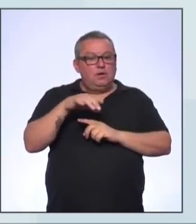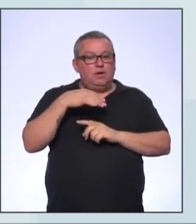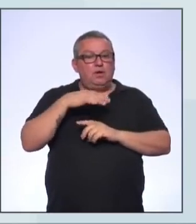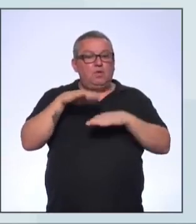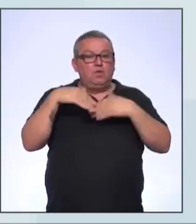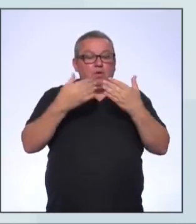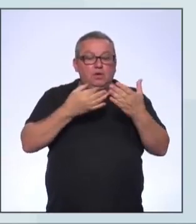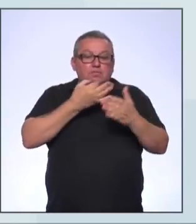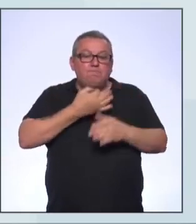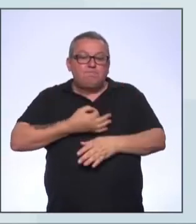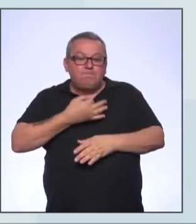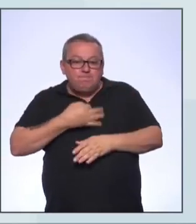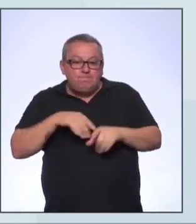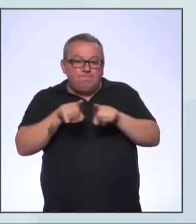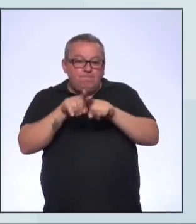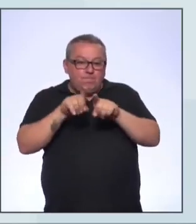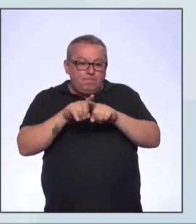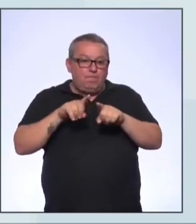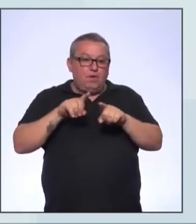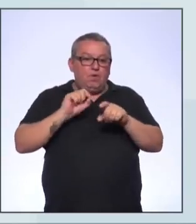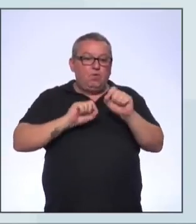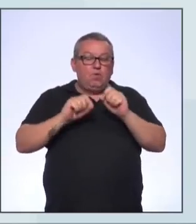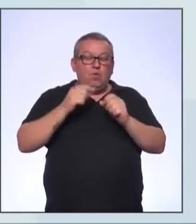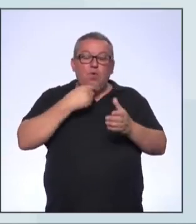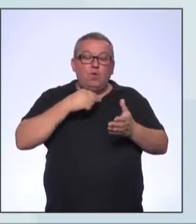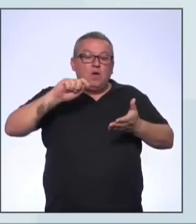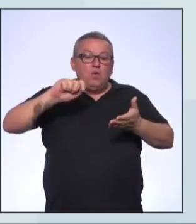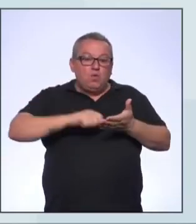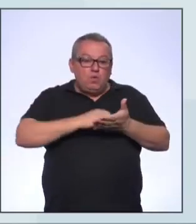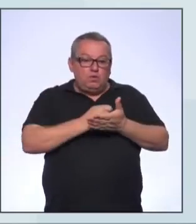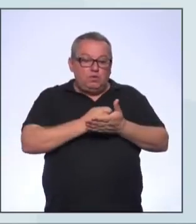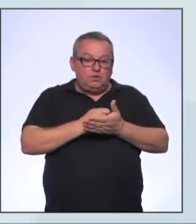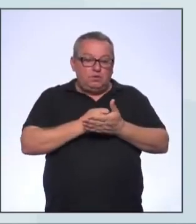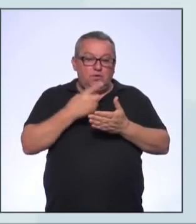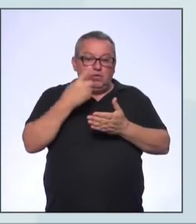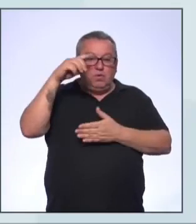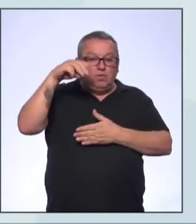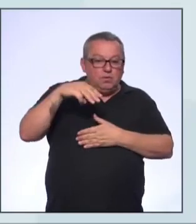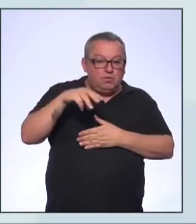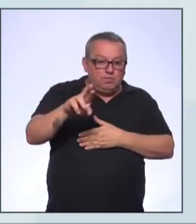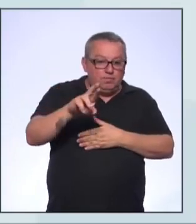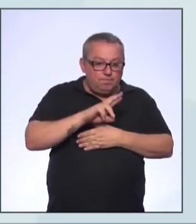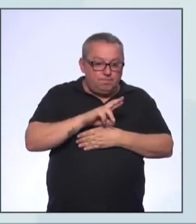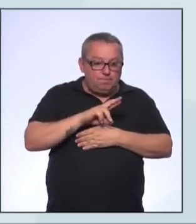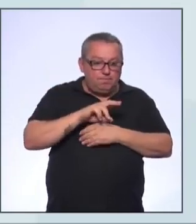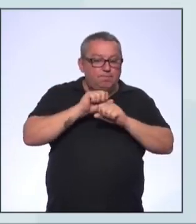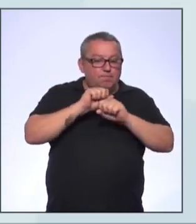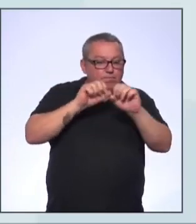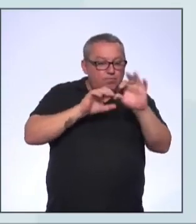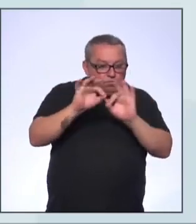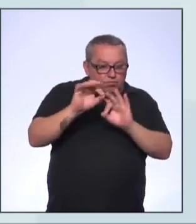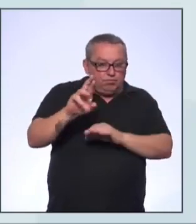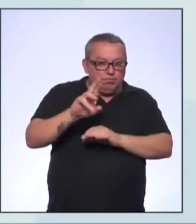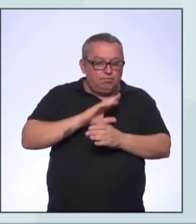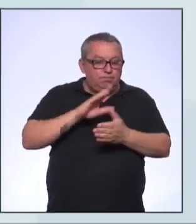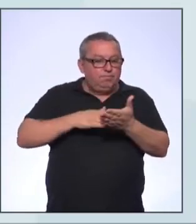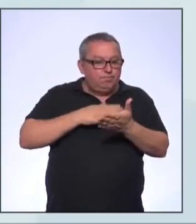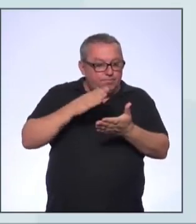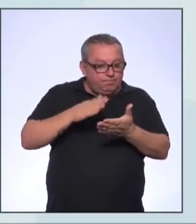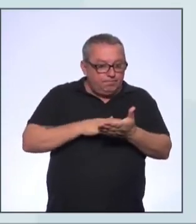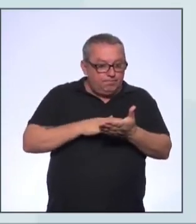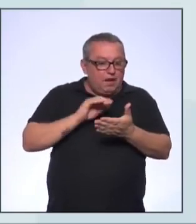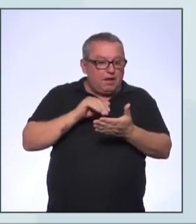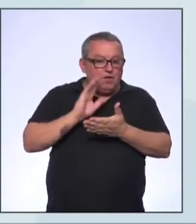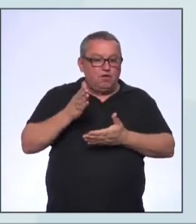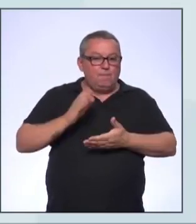argumentos do laboratório e qual é o argumento do autor? Então, um minutinho para você, sistematize com a gente, responda no caderno, então, até